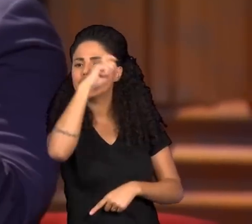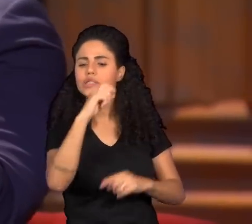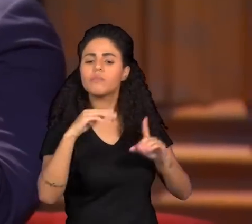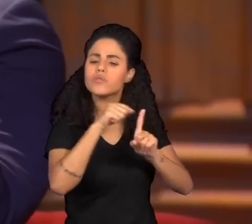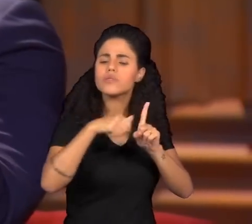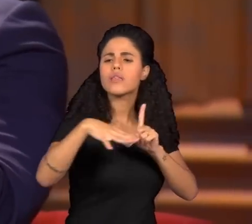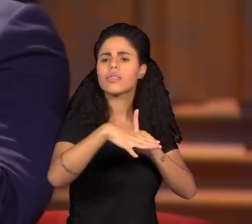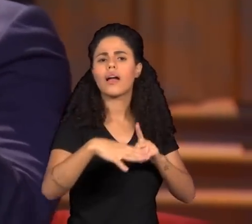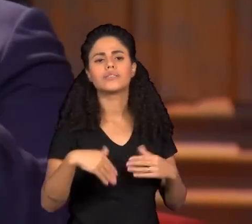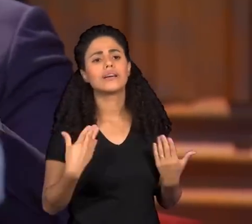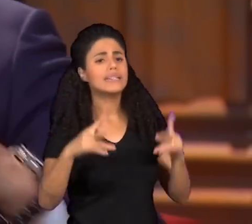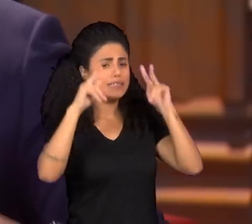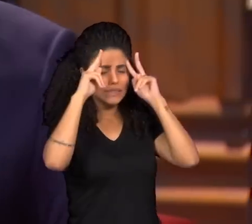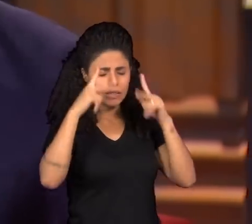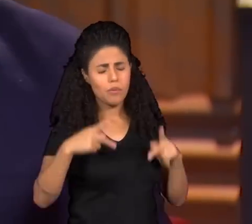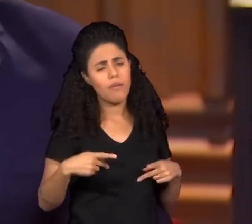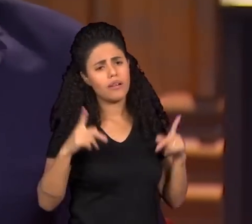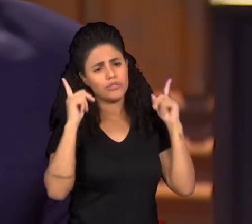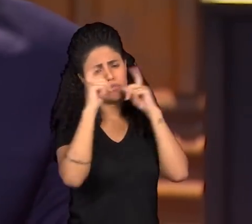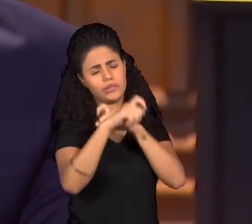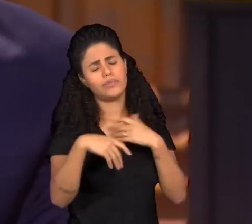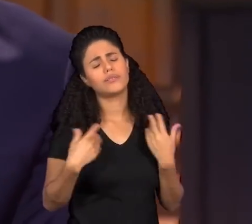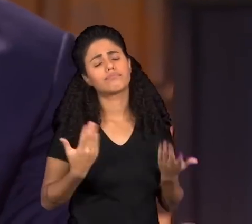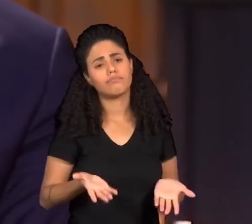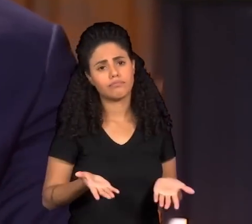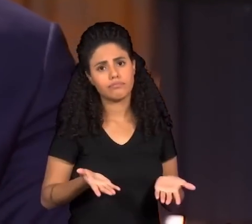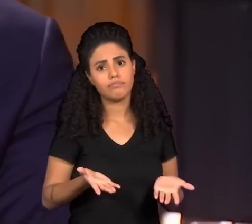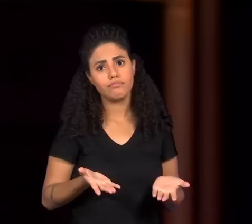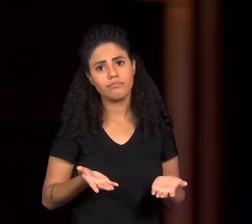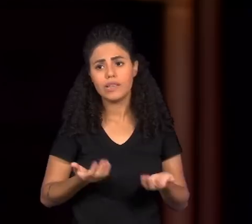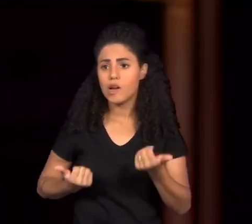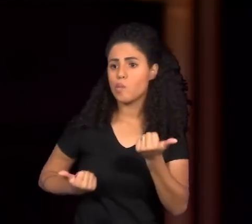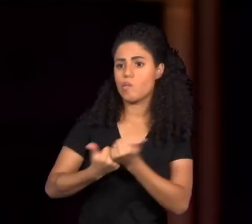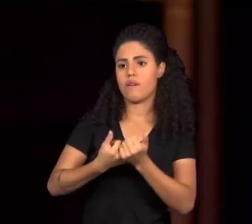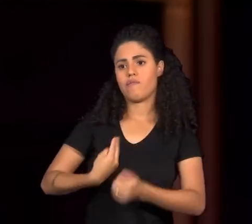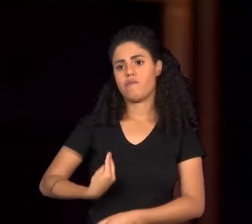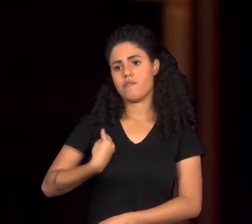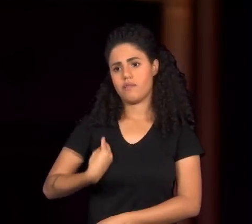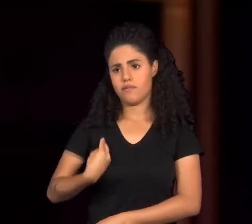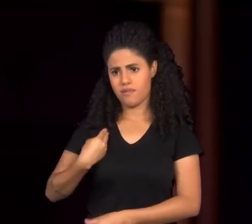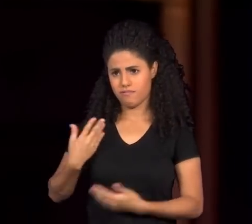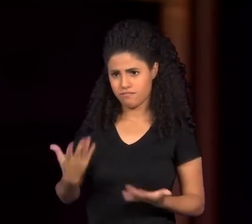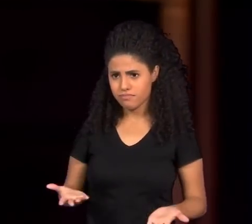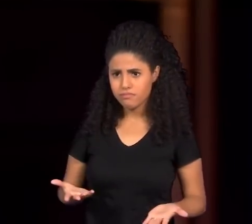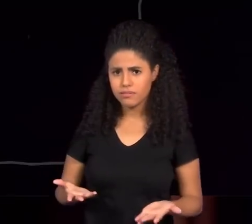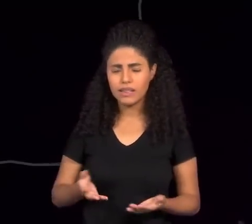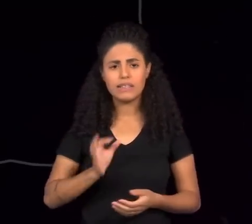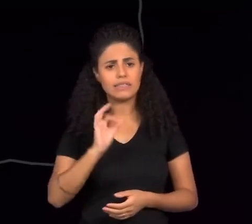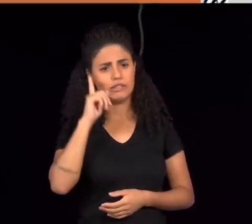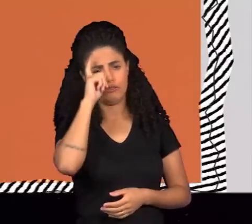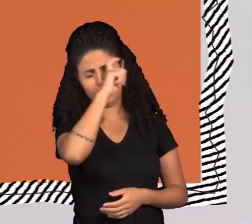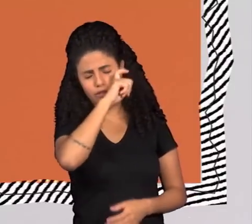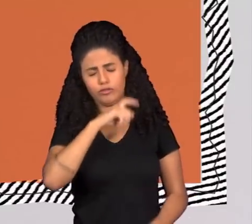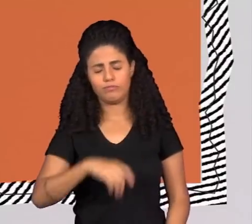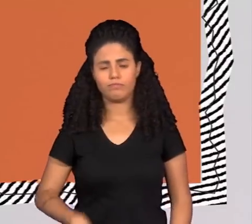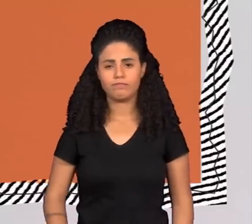é bem claro, pro ser humano, é em favor você da tem vida. razão. É para a realidade mesmo, né? É difícil de encarar.